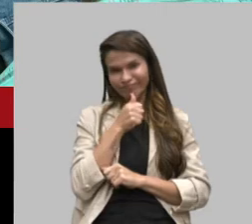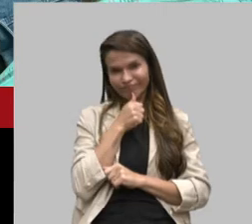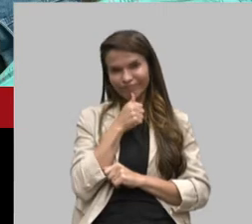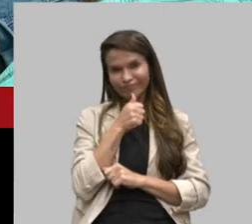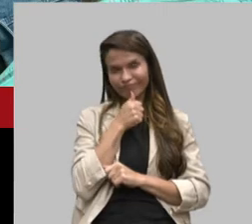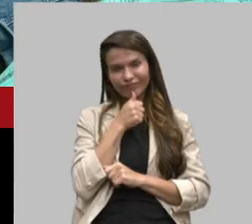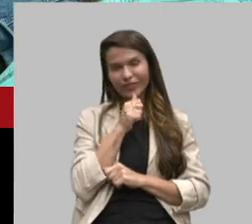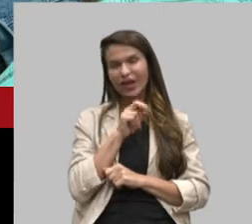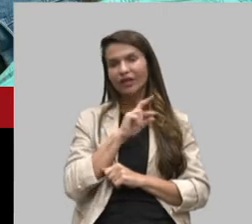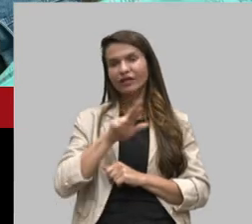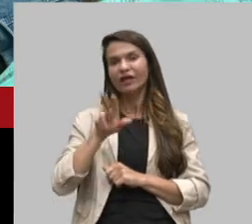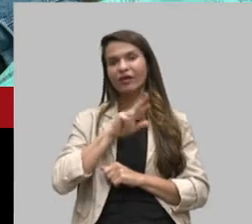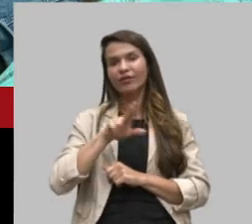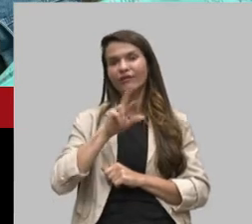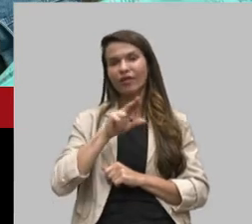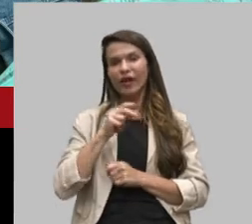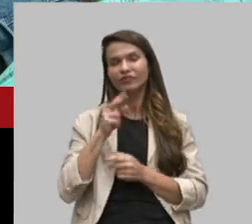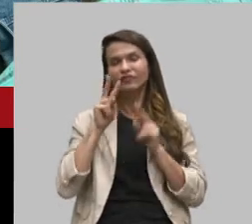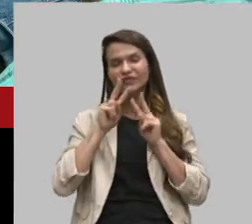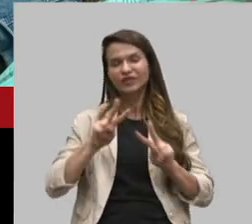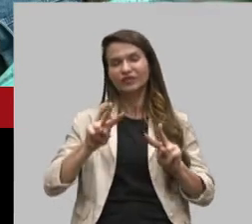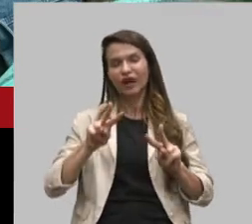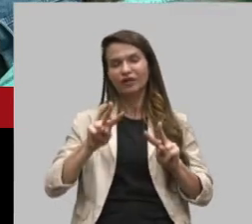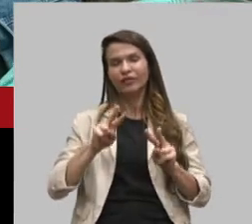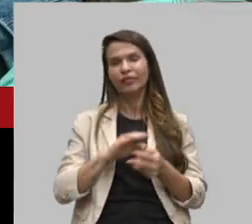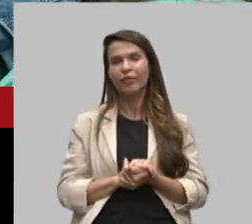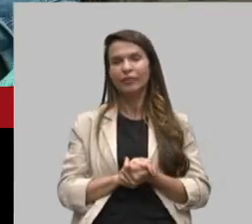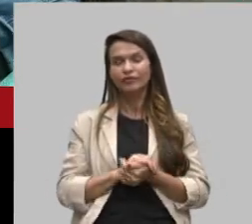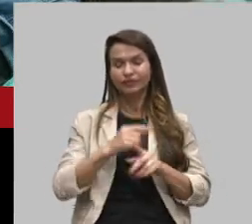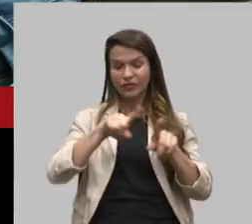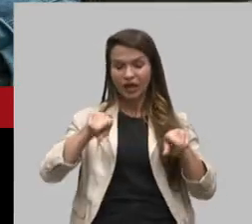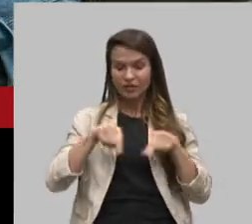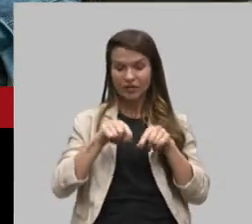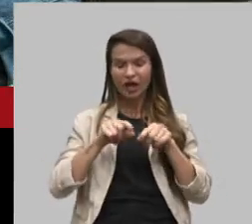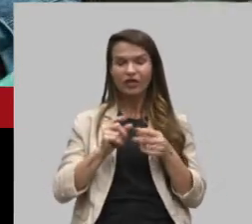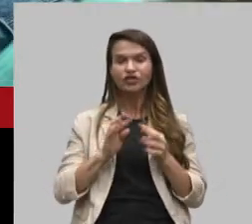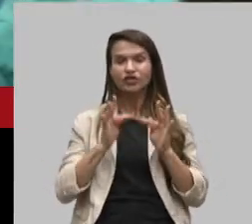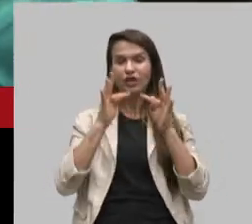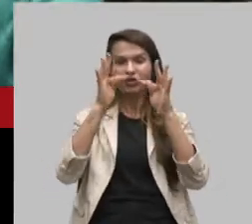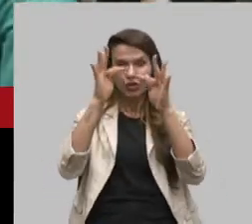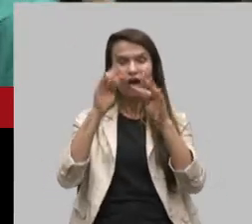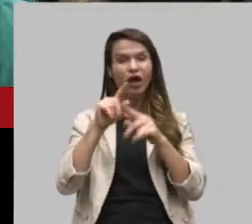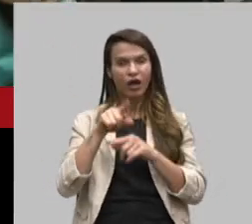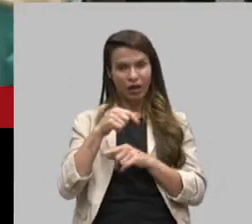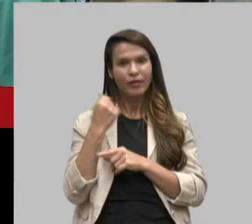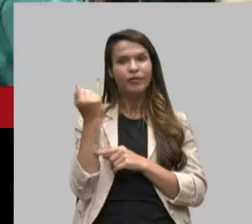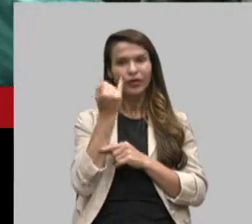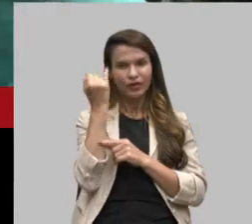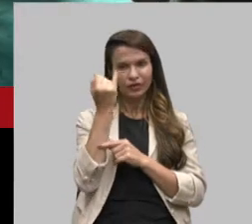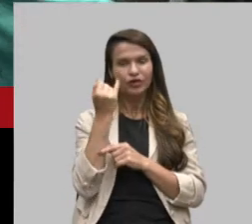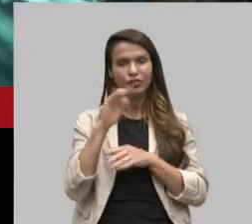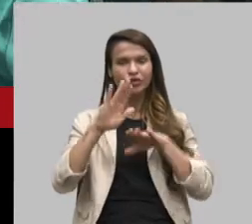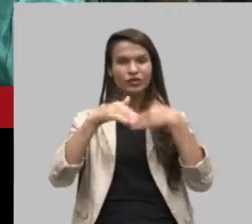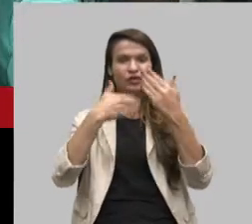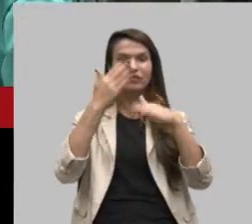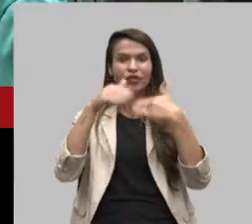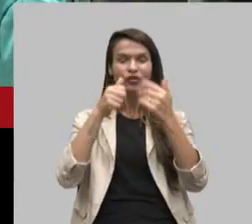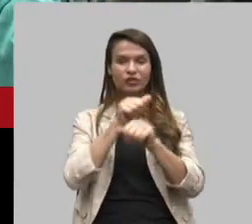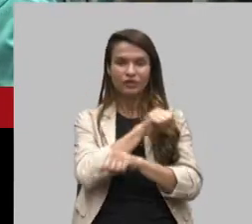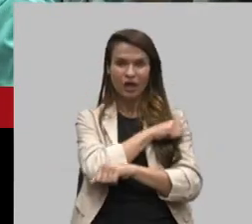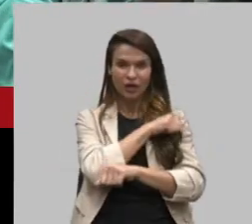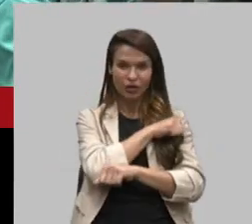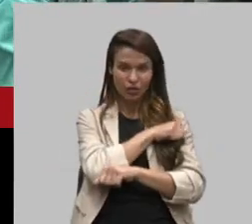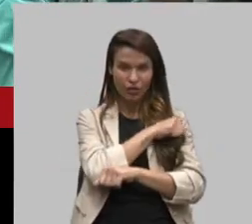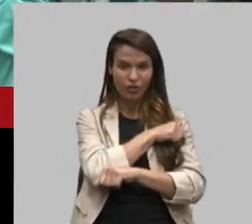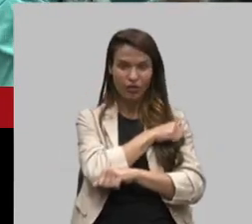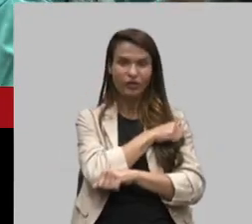muito muito visado as salas de tecnologia elas são extremamente necessárias pro desenvolvimento dos alunos ainda